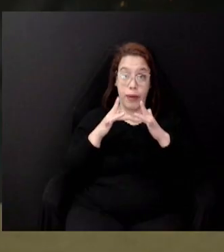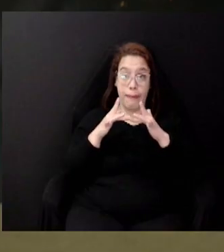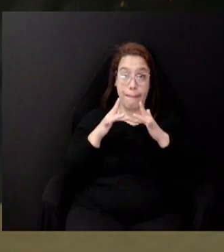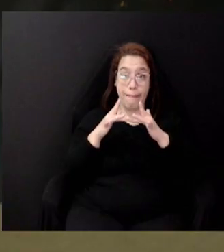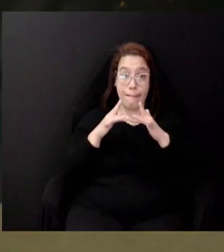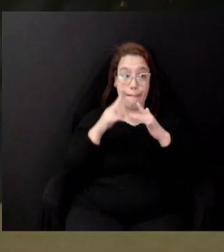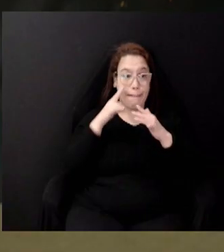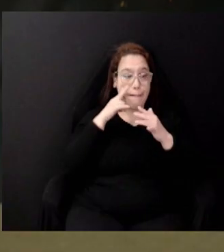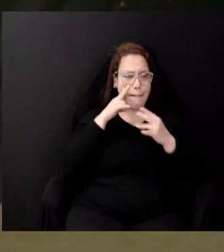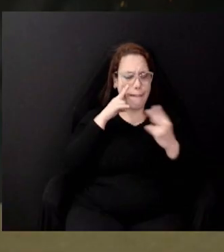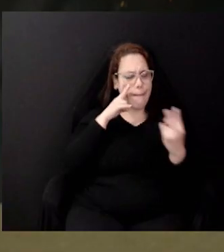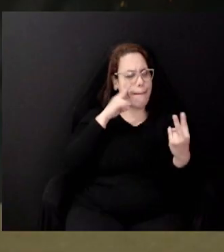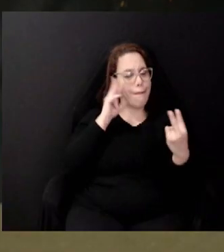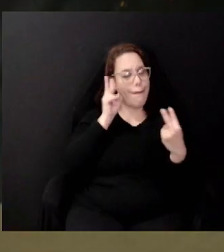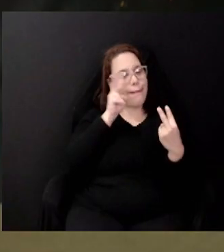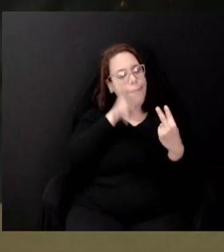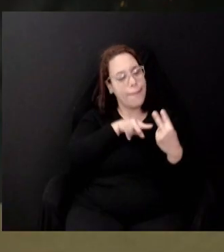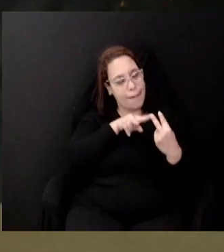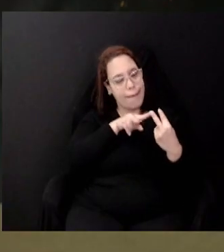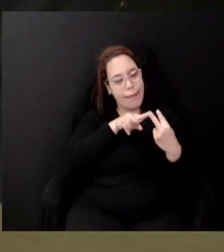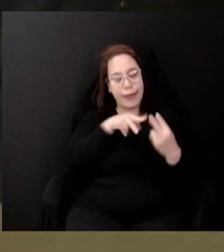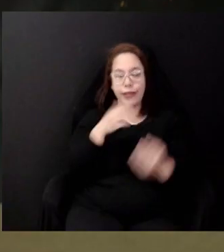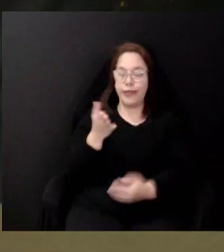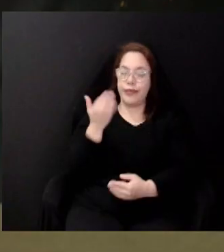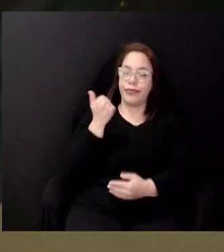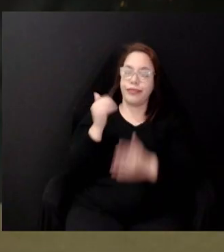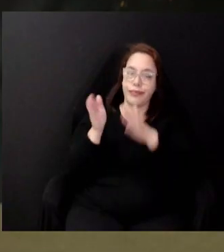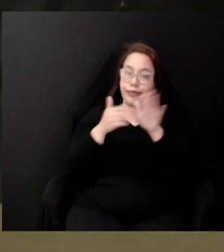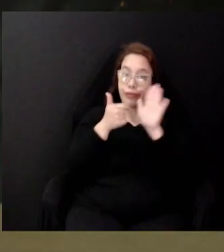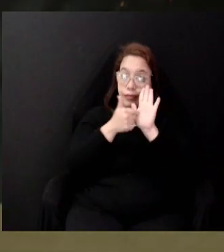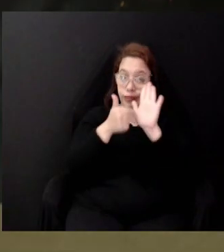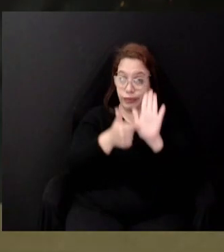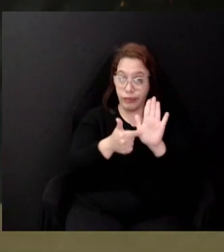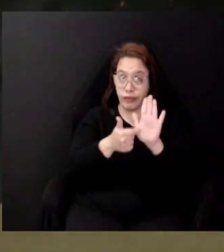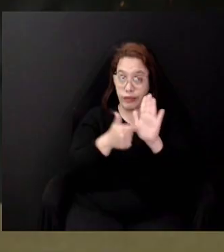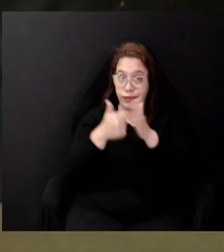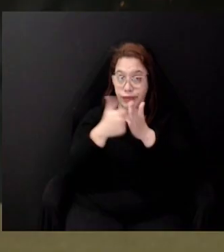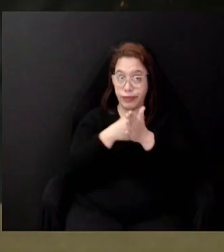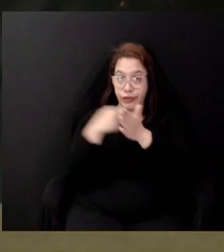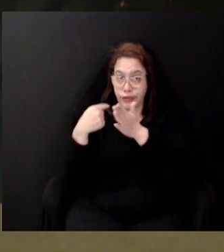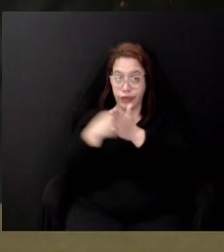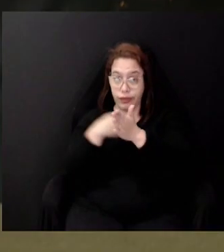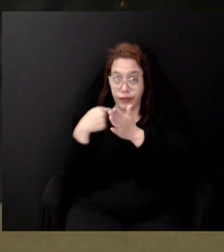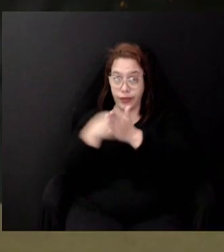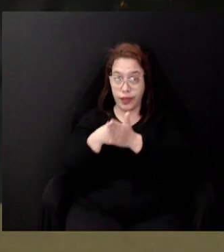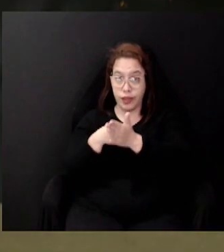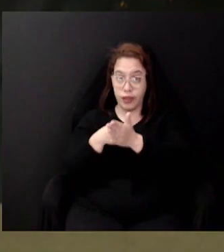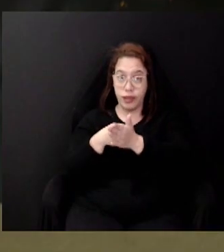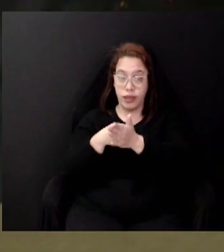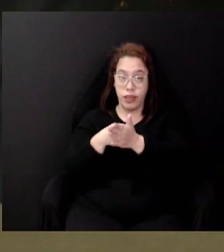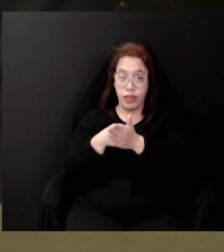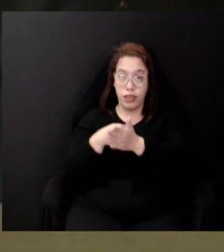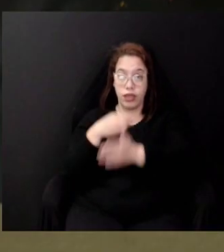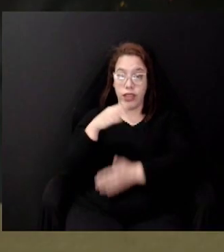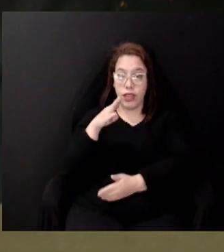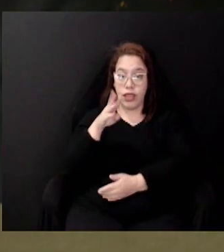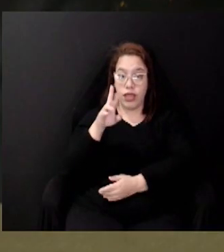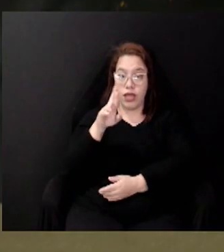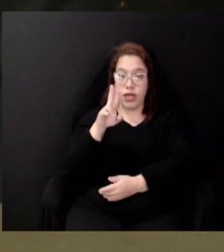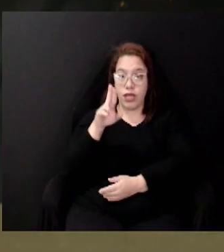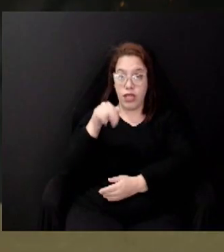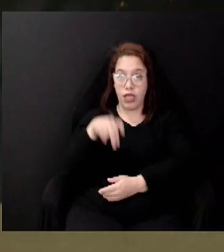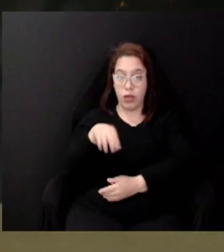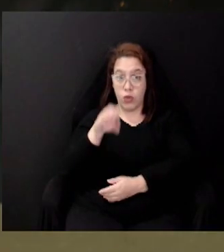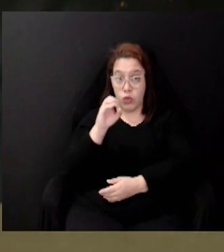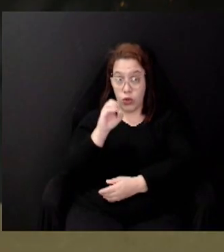né? Isso é muito importante. Vamos lá, produção, pode colocar na tela, por gentileza? Bruno Nascimento, do Jardim Eulina.